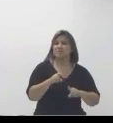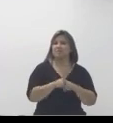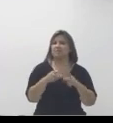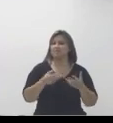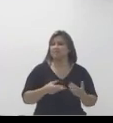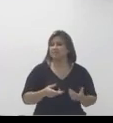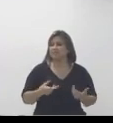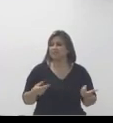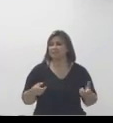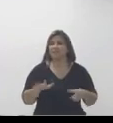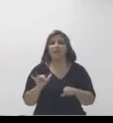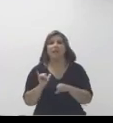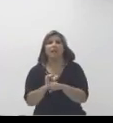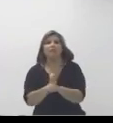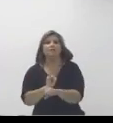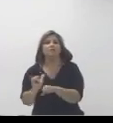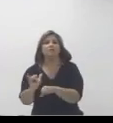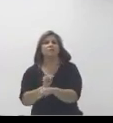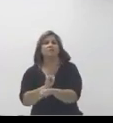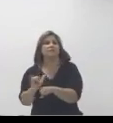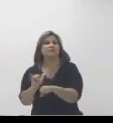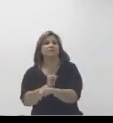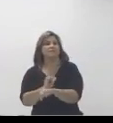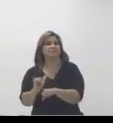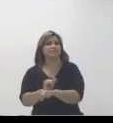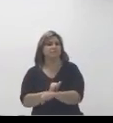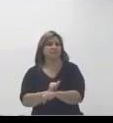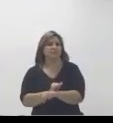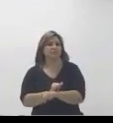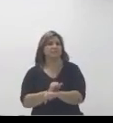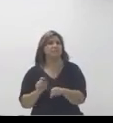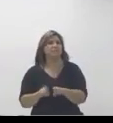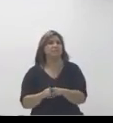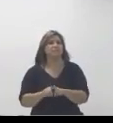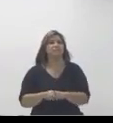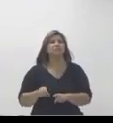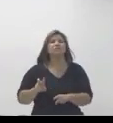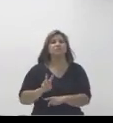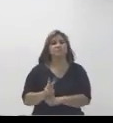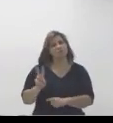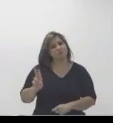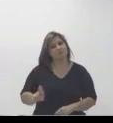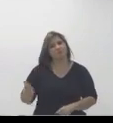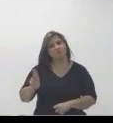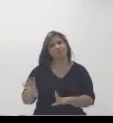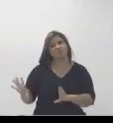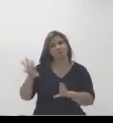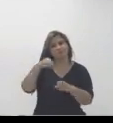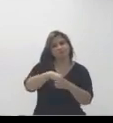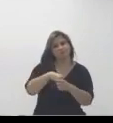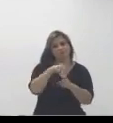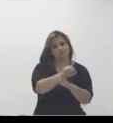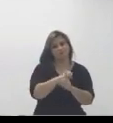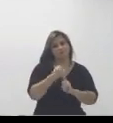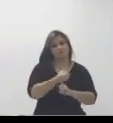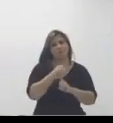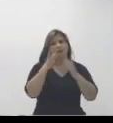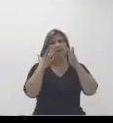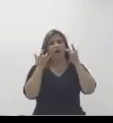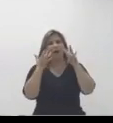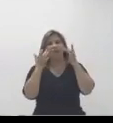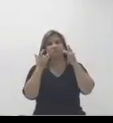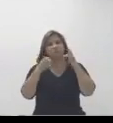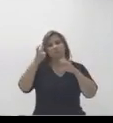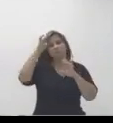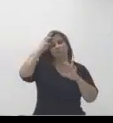são estratégias de protagonismo desses usuários é na inclusão social pela arte e pela cultura pelo